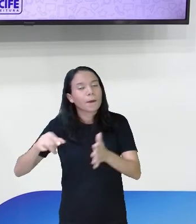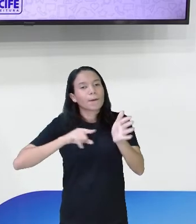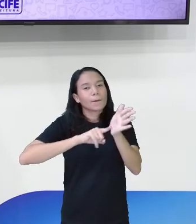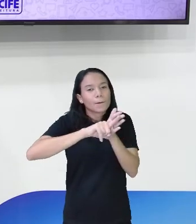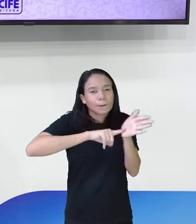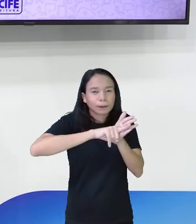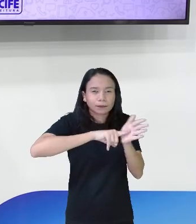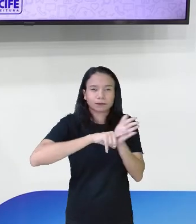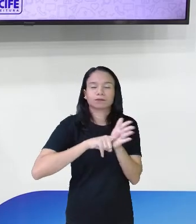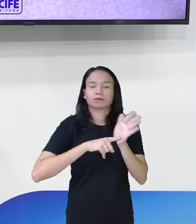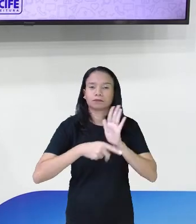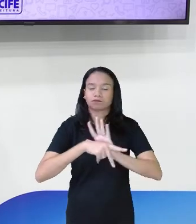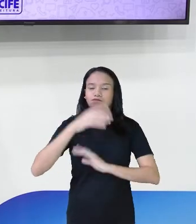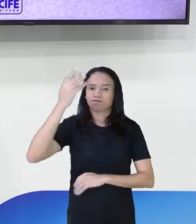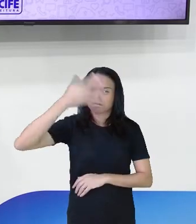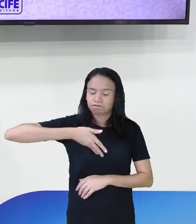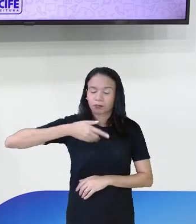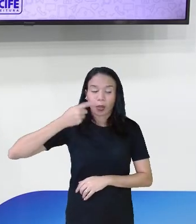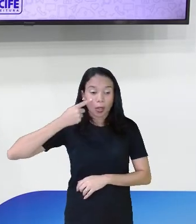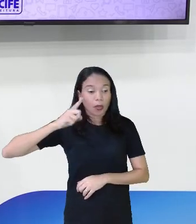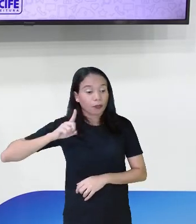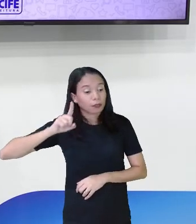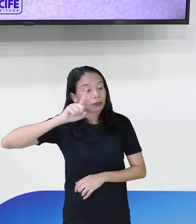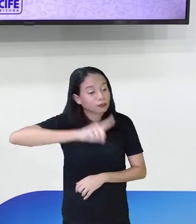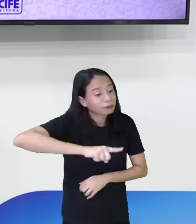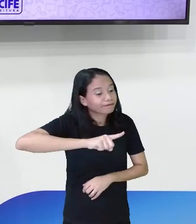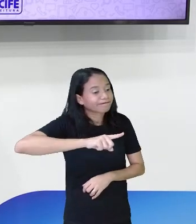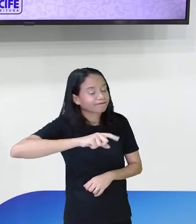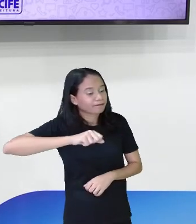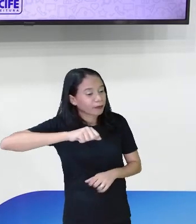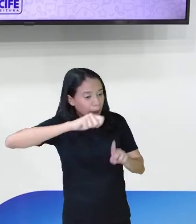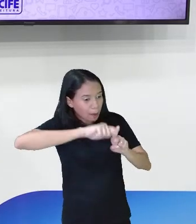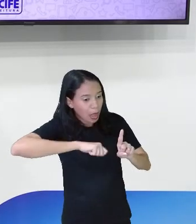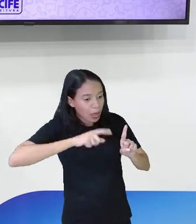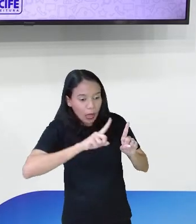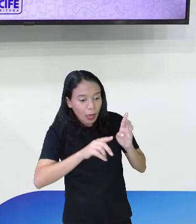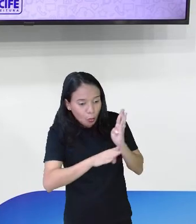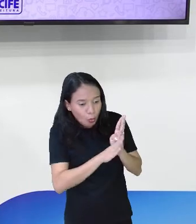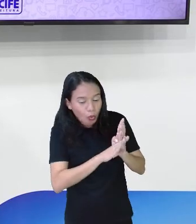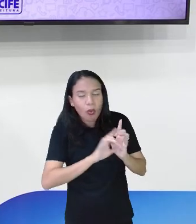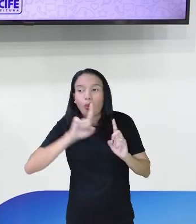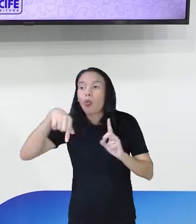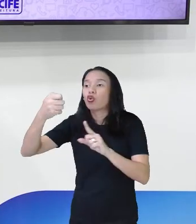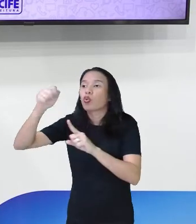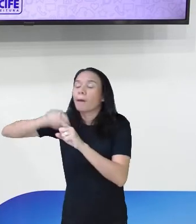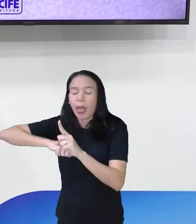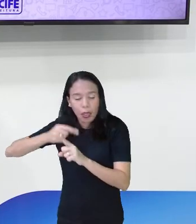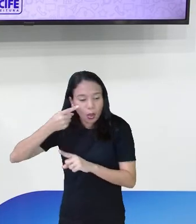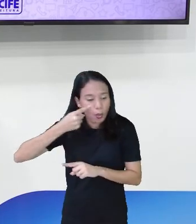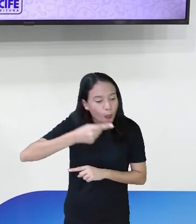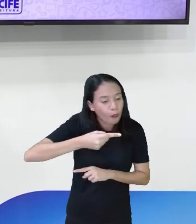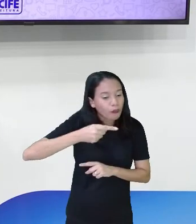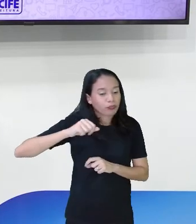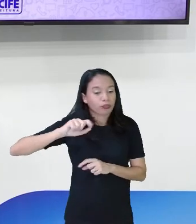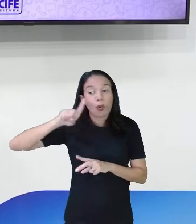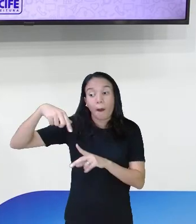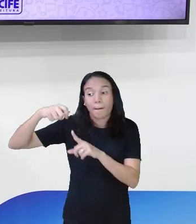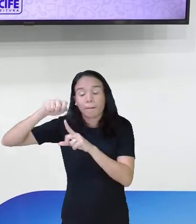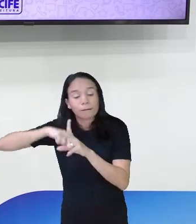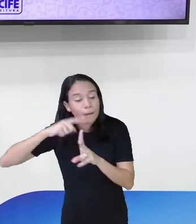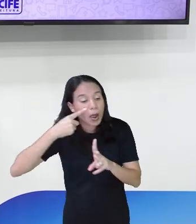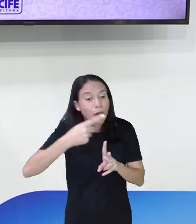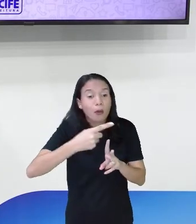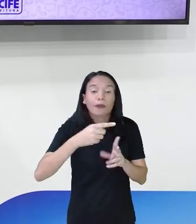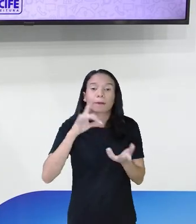pesquisas. Se veio nessa região, não encontrou nesse mês, dá-se um tempinho, vem outro mês, em outra época, para ver